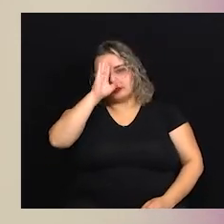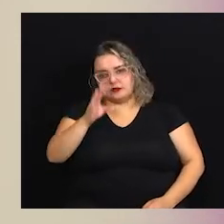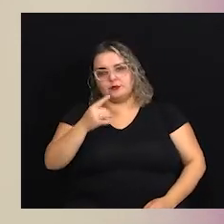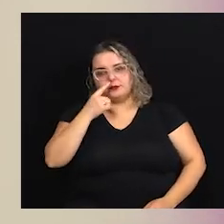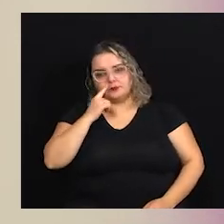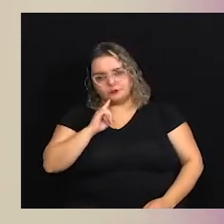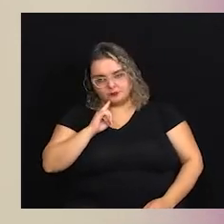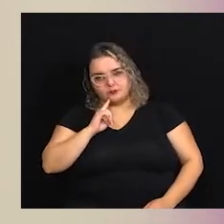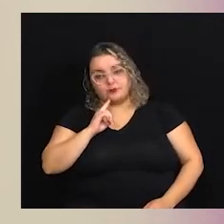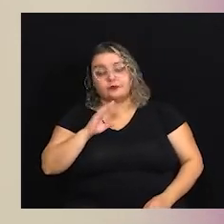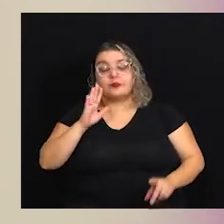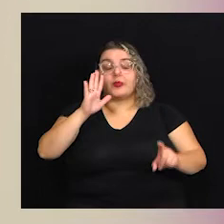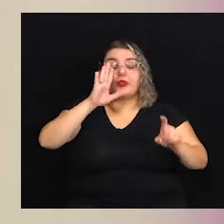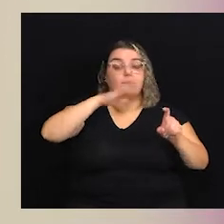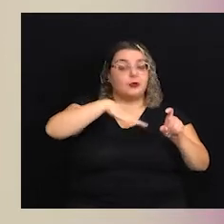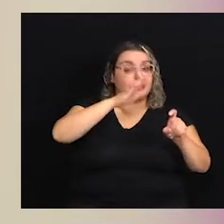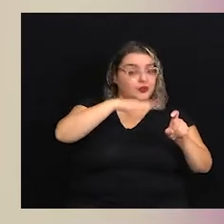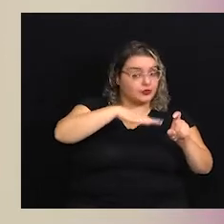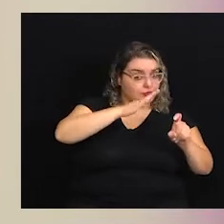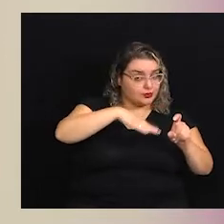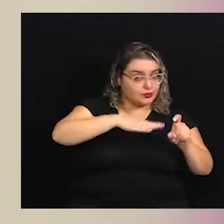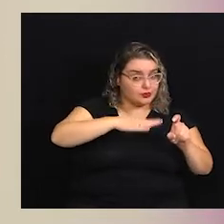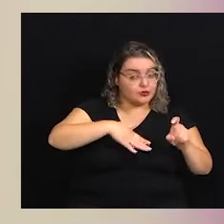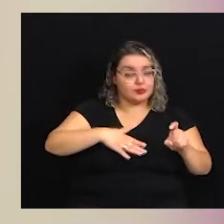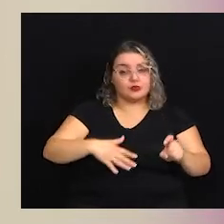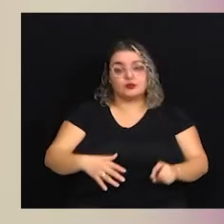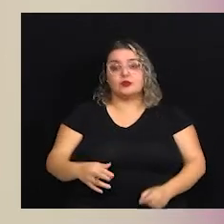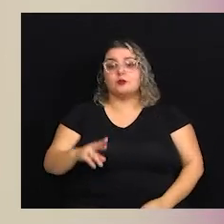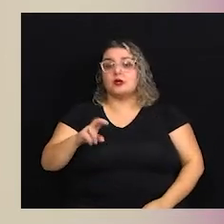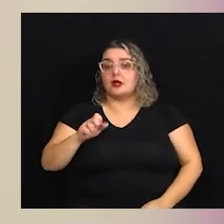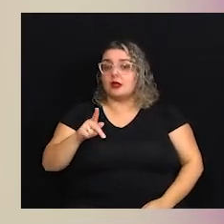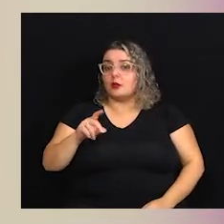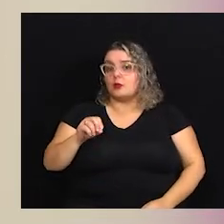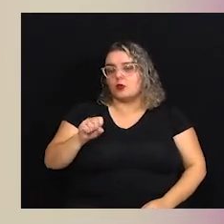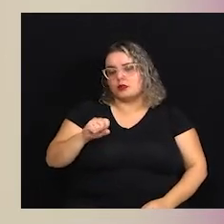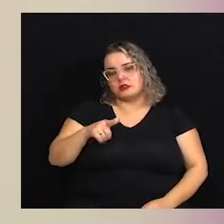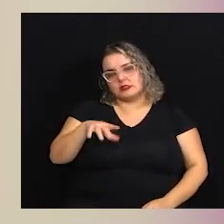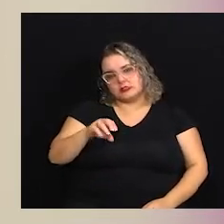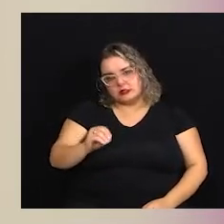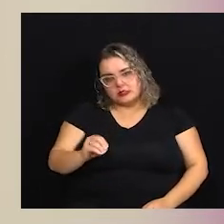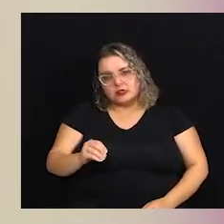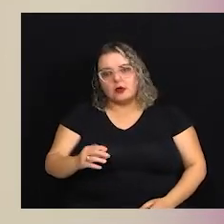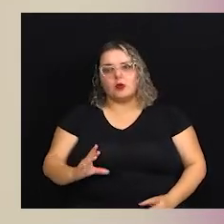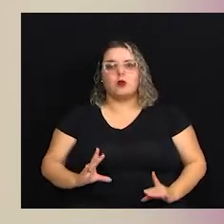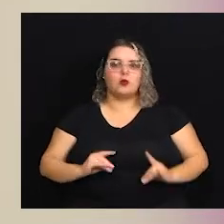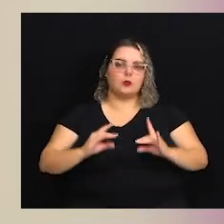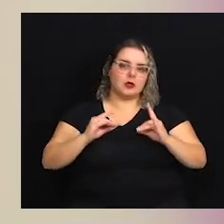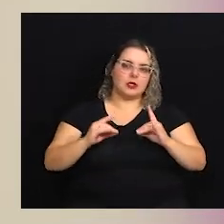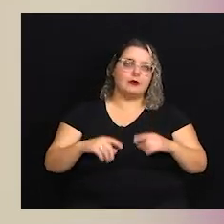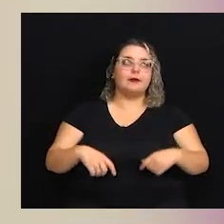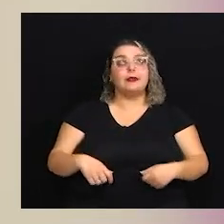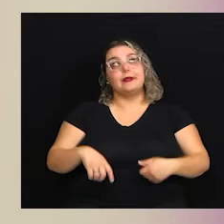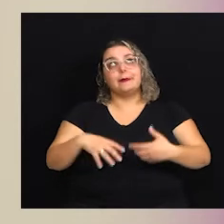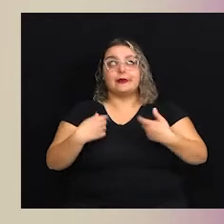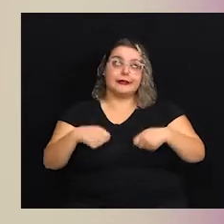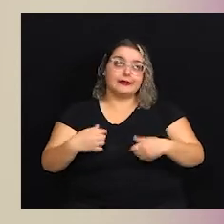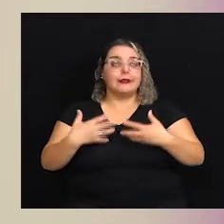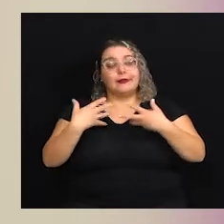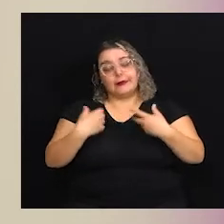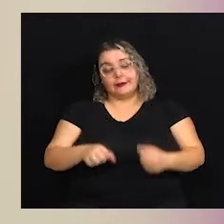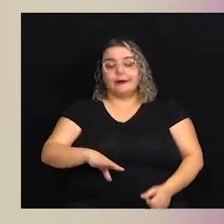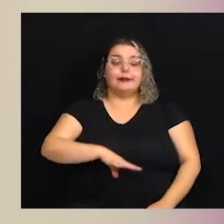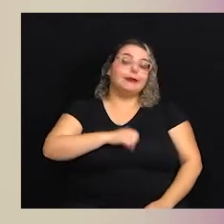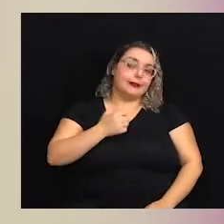principalmente, Vivi, derrubando mitos sobre reposição hormonal e sobre tem que se conformar com a